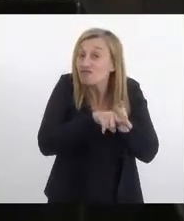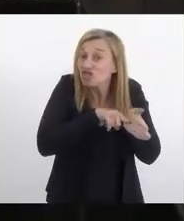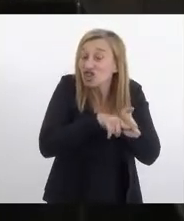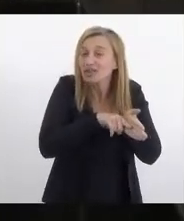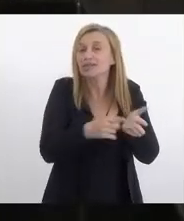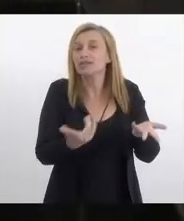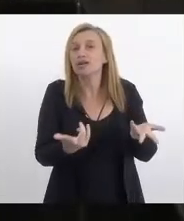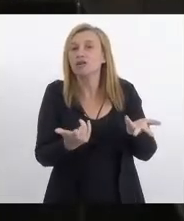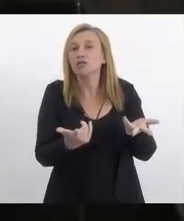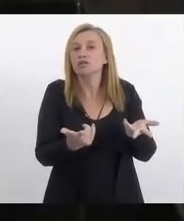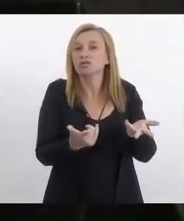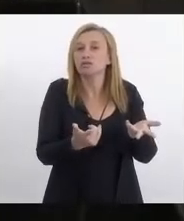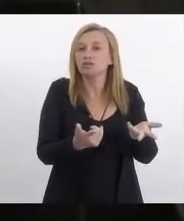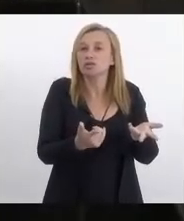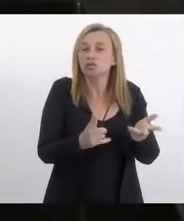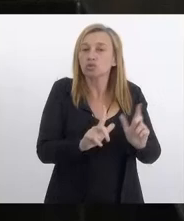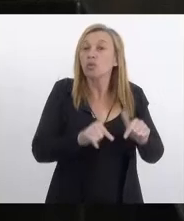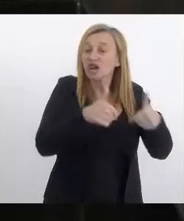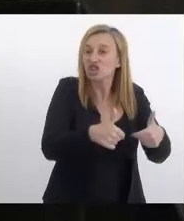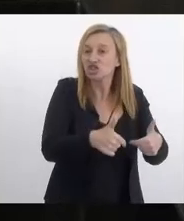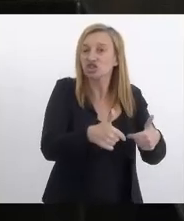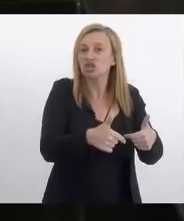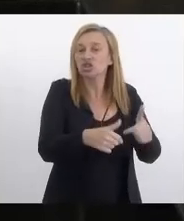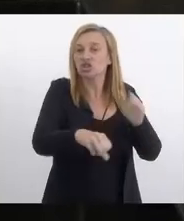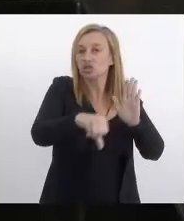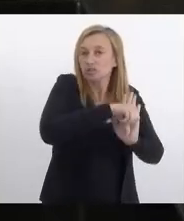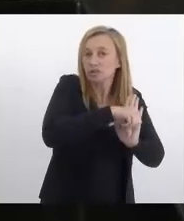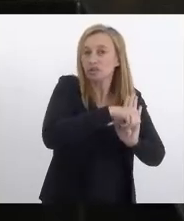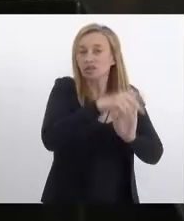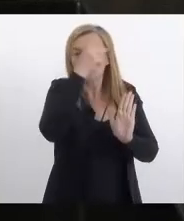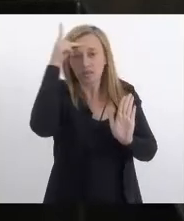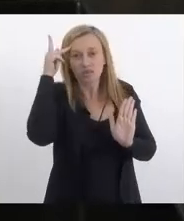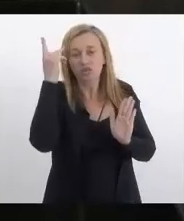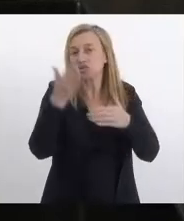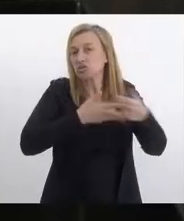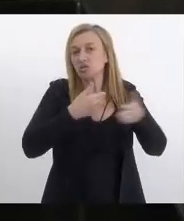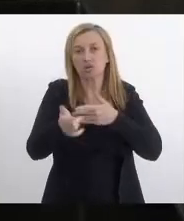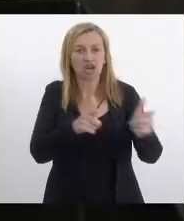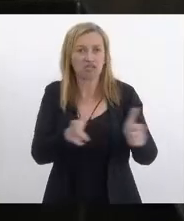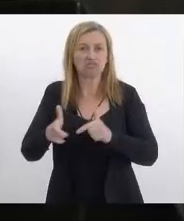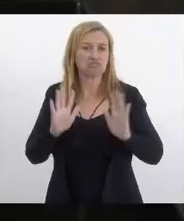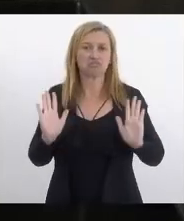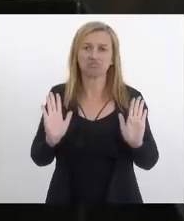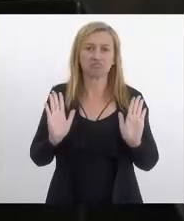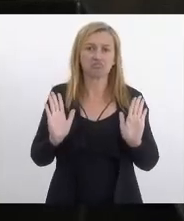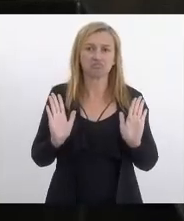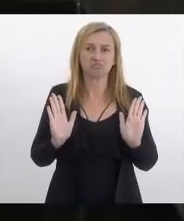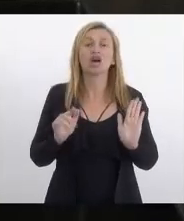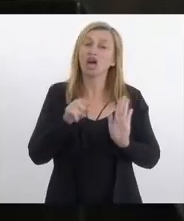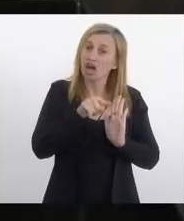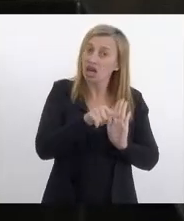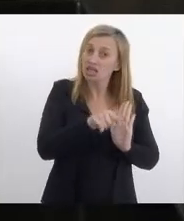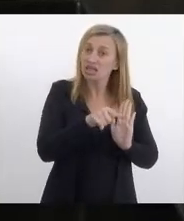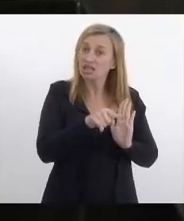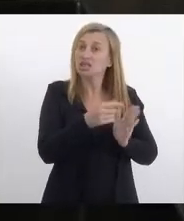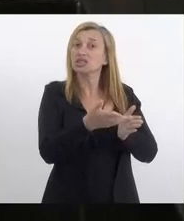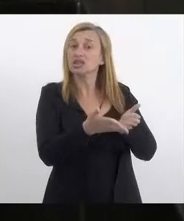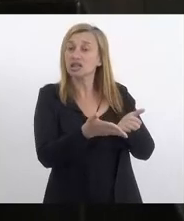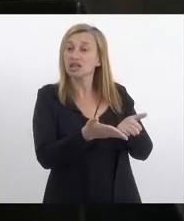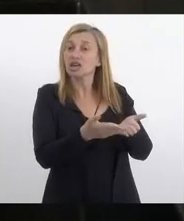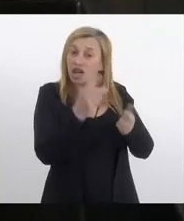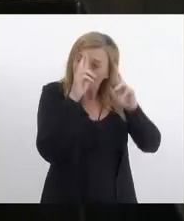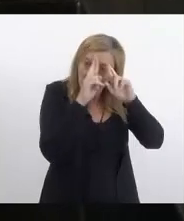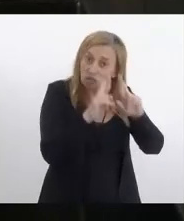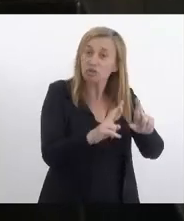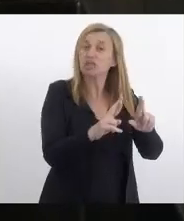investigação, na abordagem de criminosos, de bandidos, de qualquer natureza. Este tem que ser tratado no mais